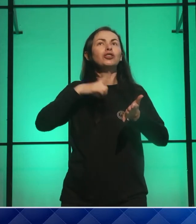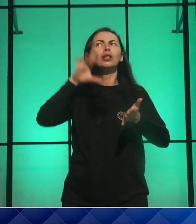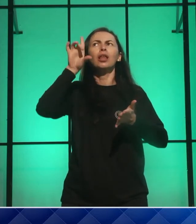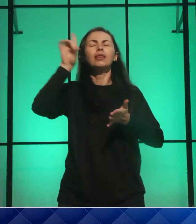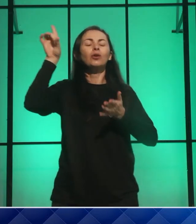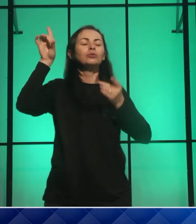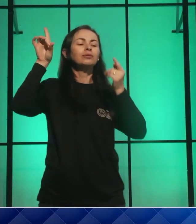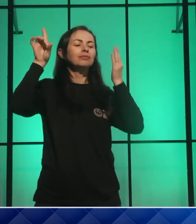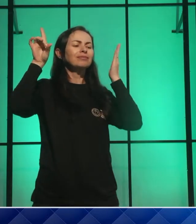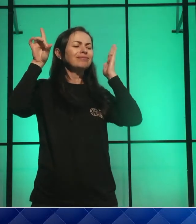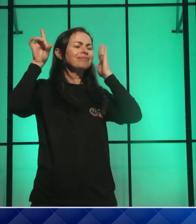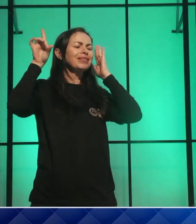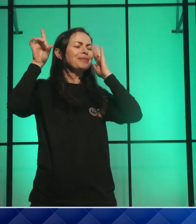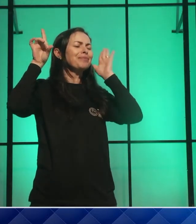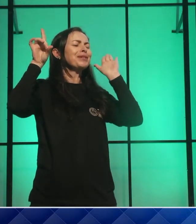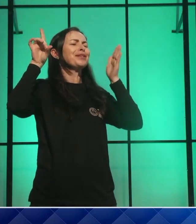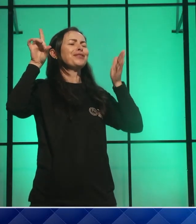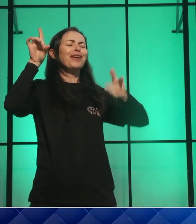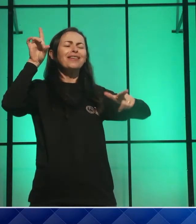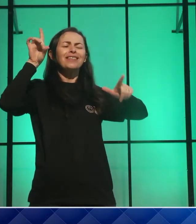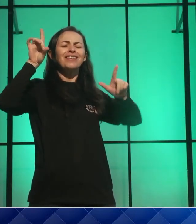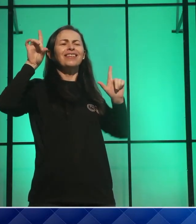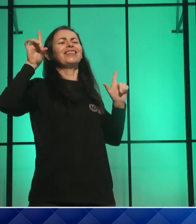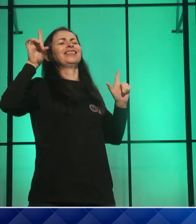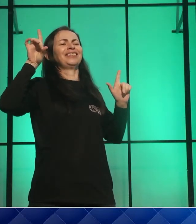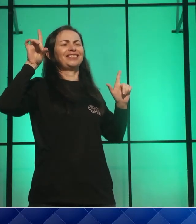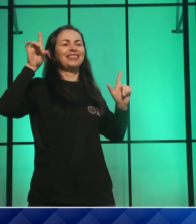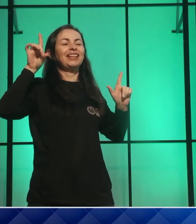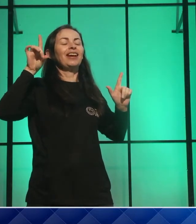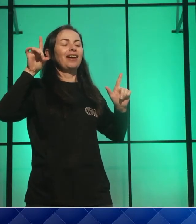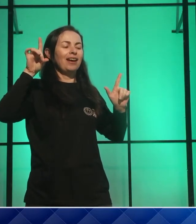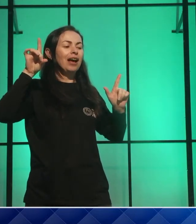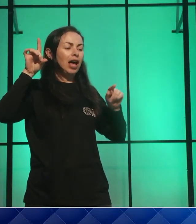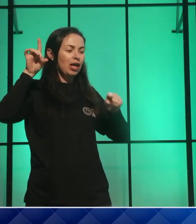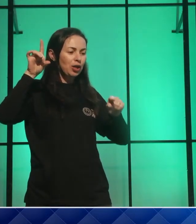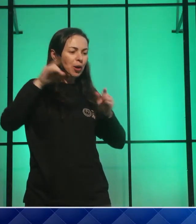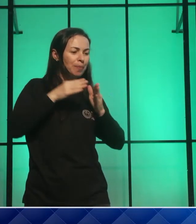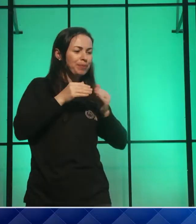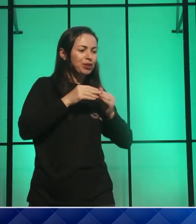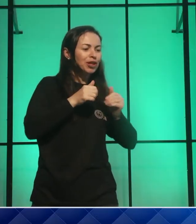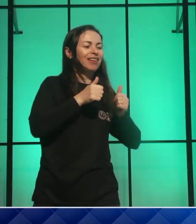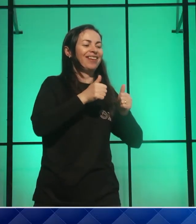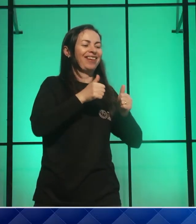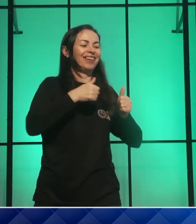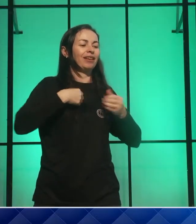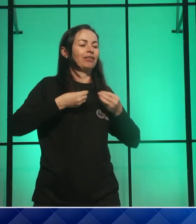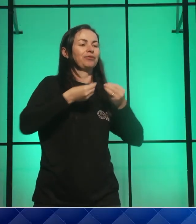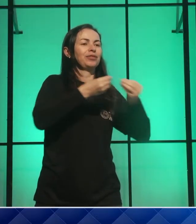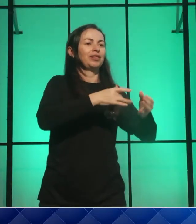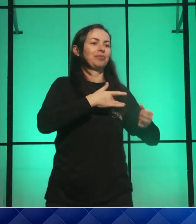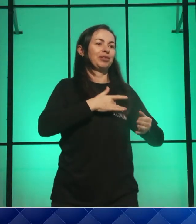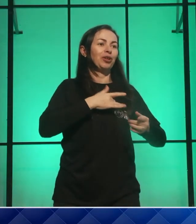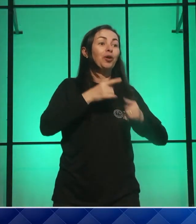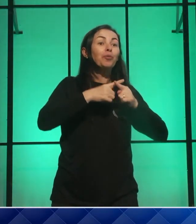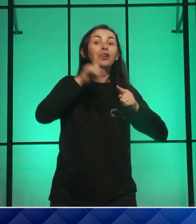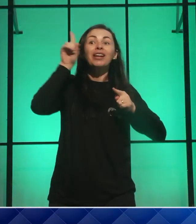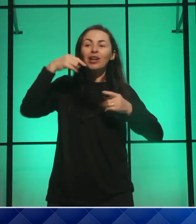quando Moisés pedisse, Deus exerceria misericórdia. Porque Ele é um Deus misericordioso.